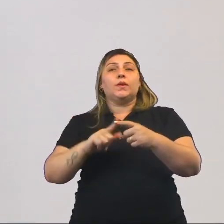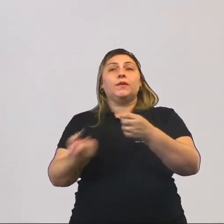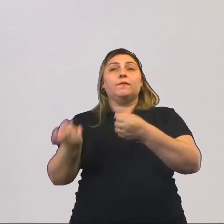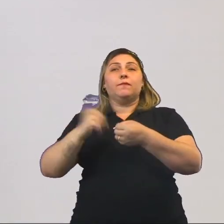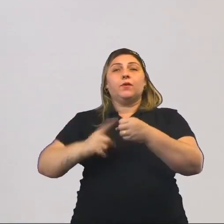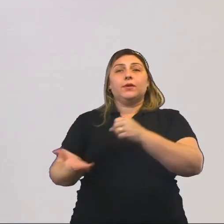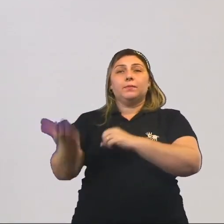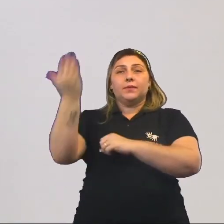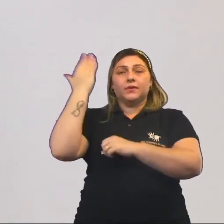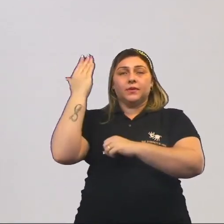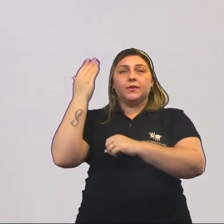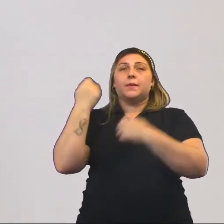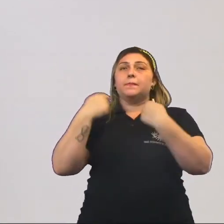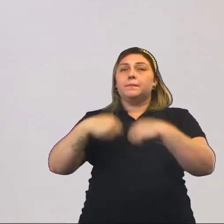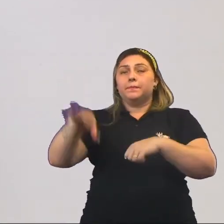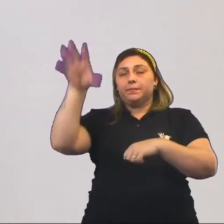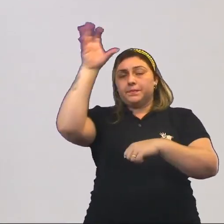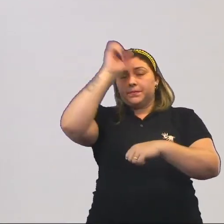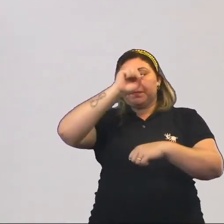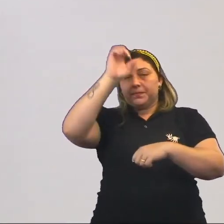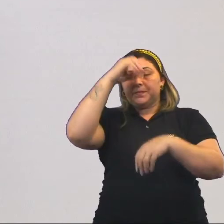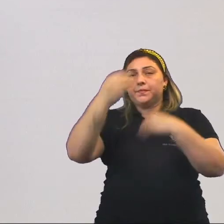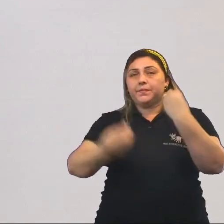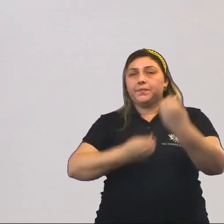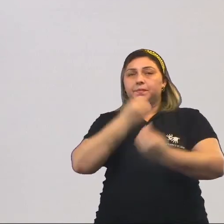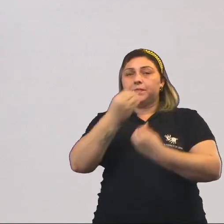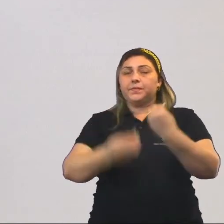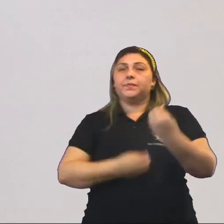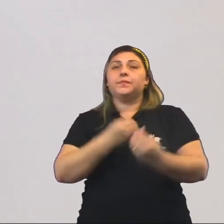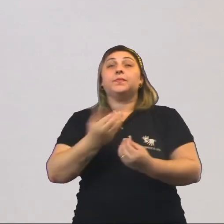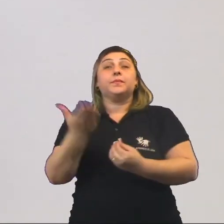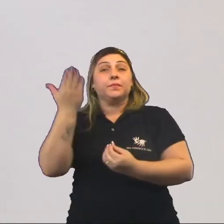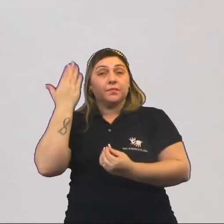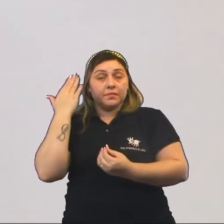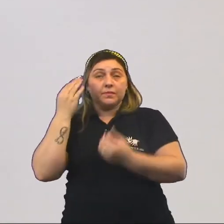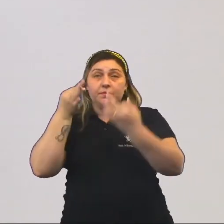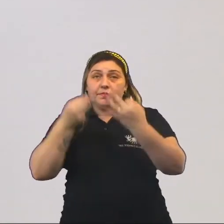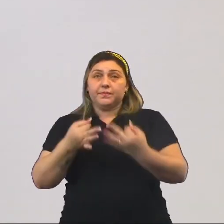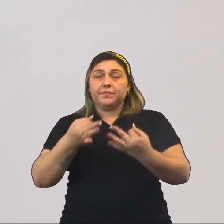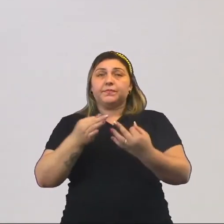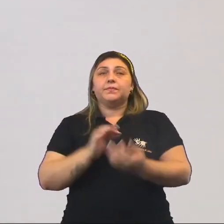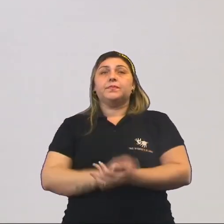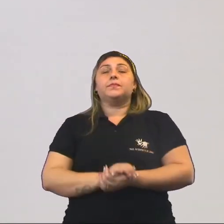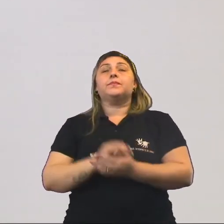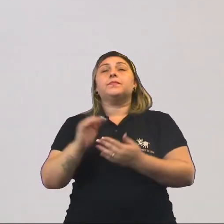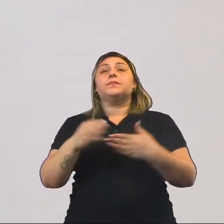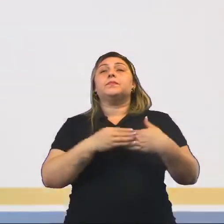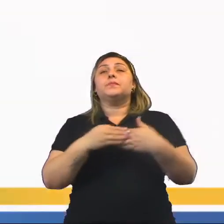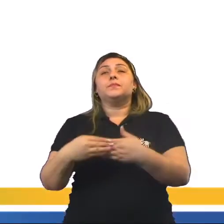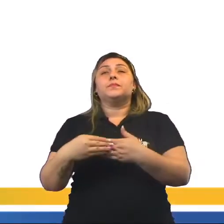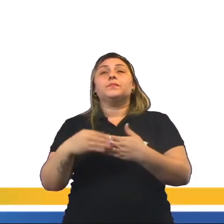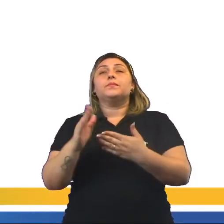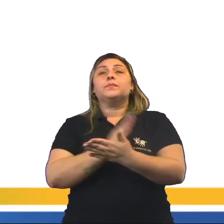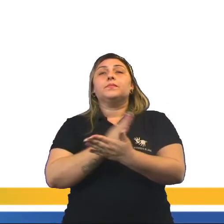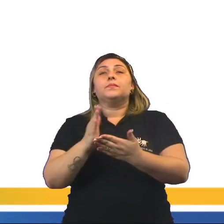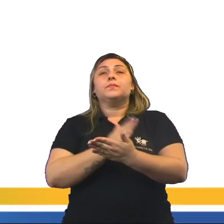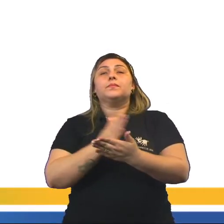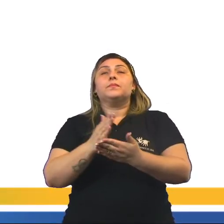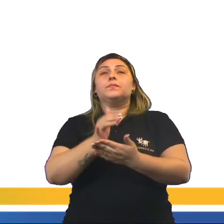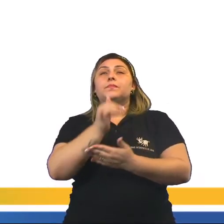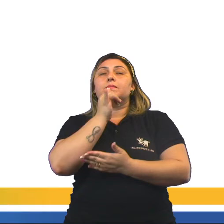regra. Então, vocês precisam aprender como colocar esses verbos no passado, certo? Eu trouxe alguns exemplos para vocês observarem